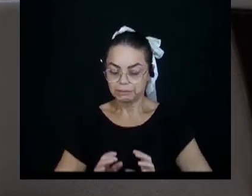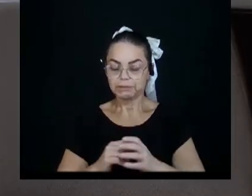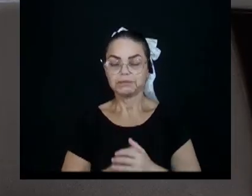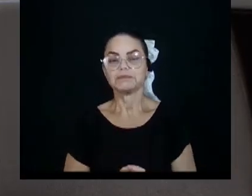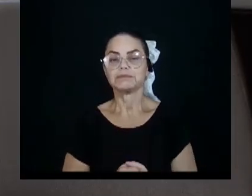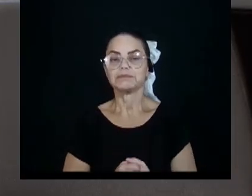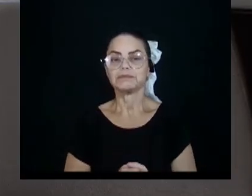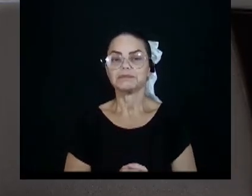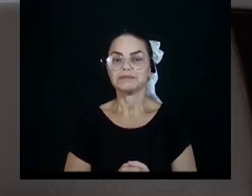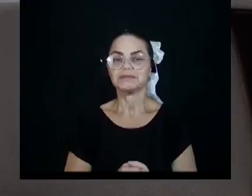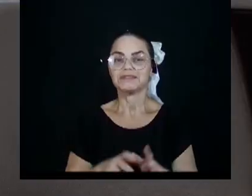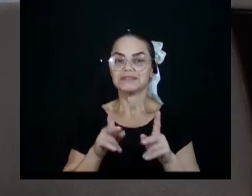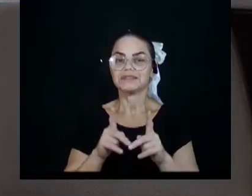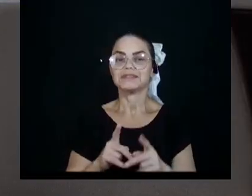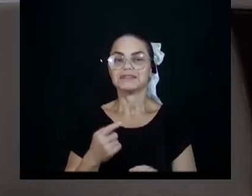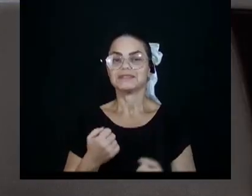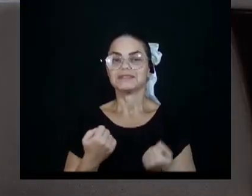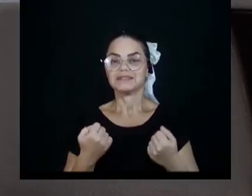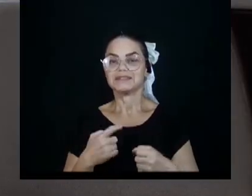nossa cidade. Muito obrigado.